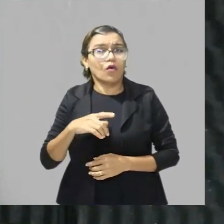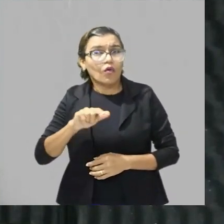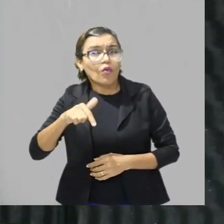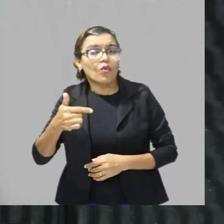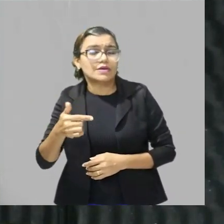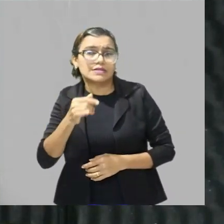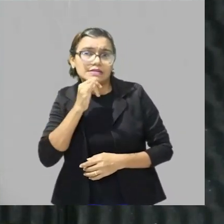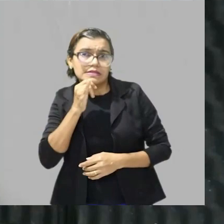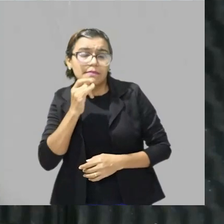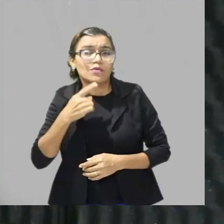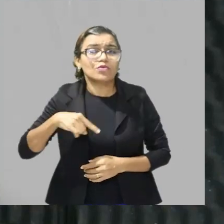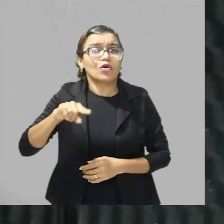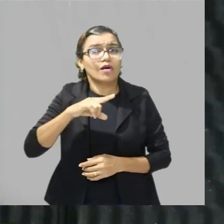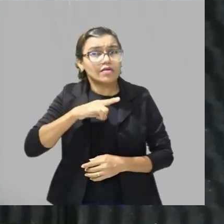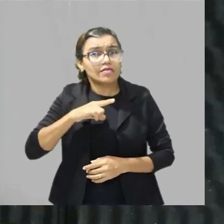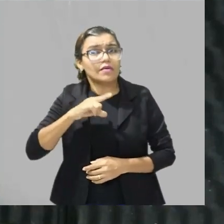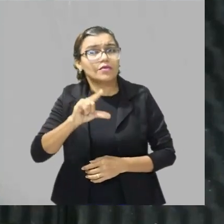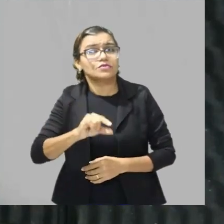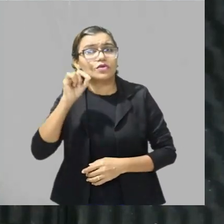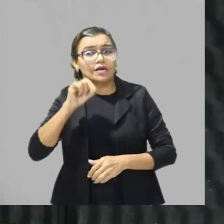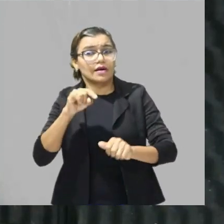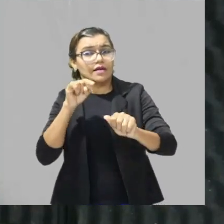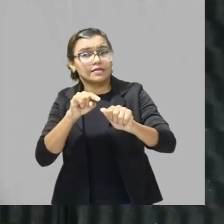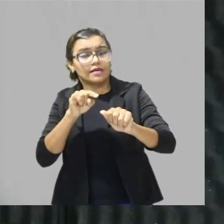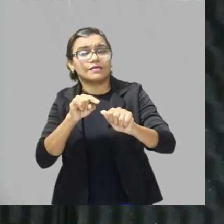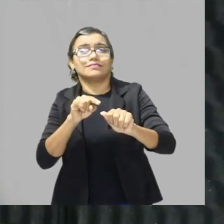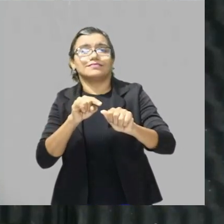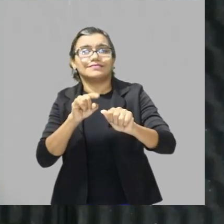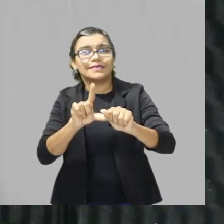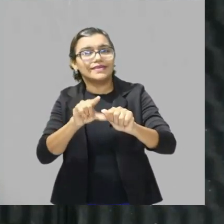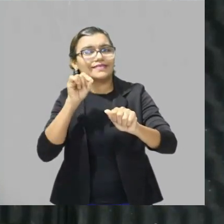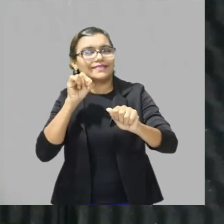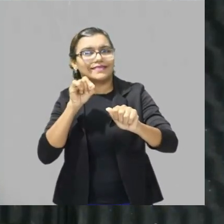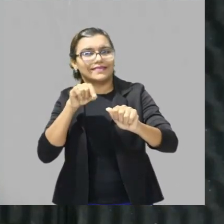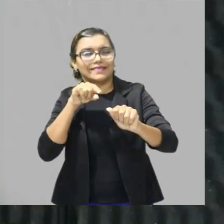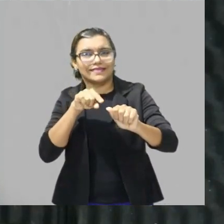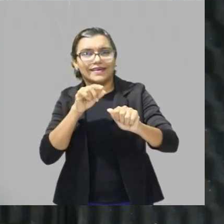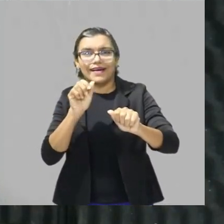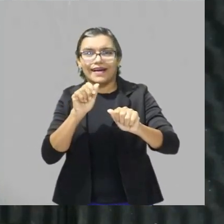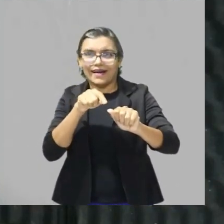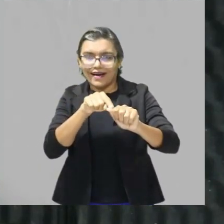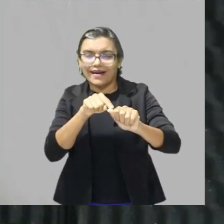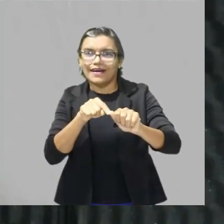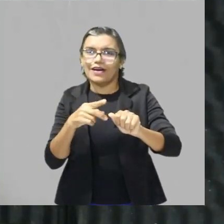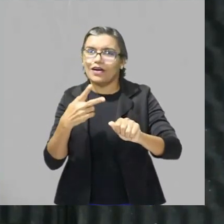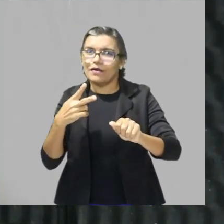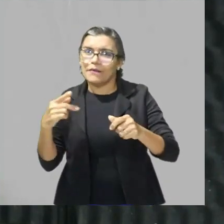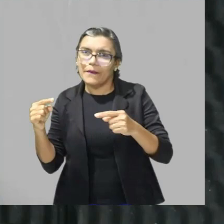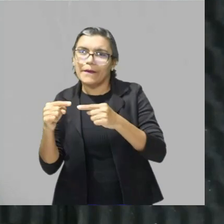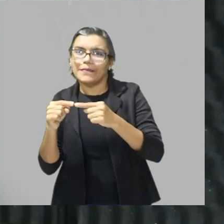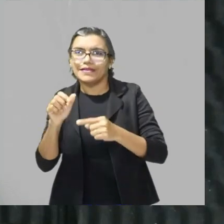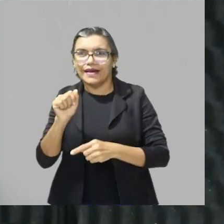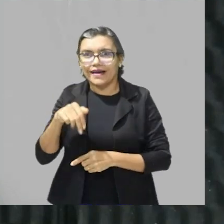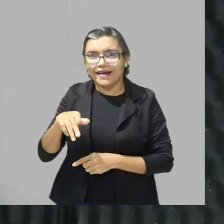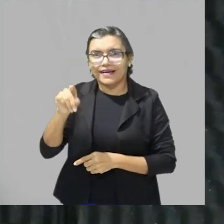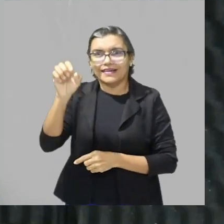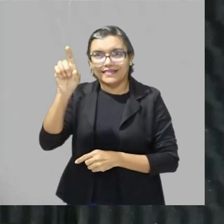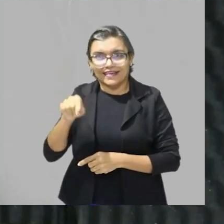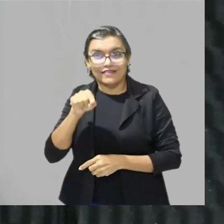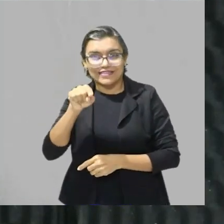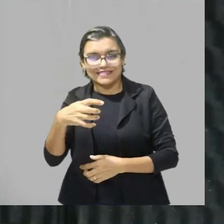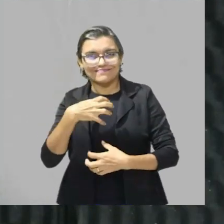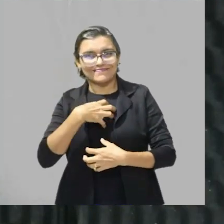opção a não ser marcar a letra A você vai marcar a letra a letra A de André aí ó para você ficar feliz